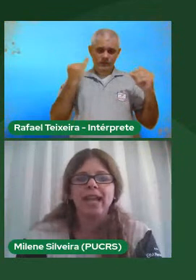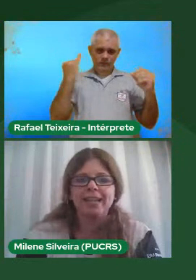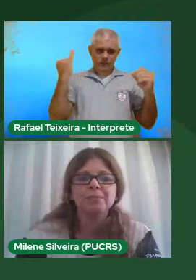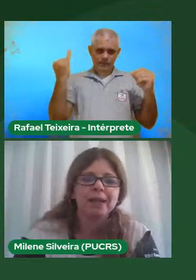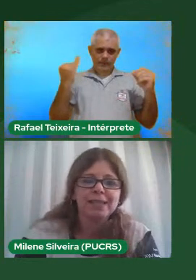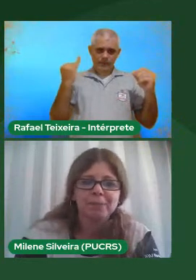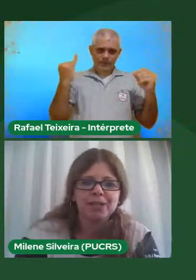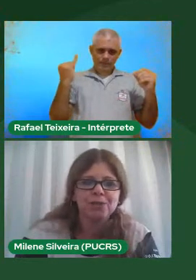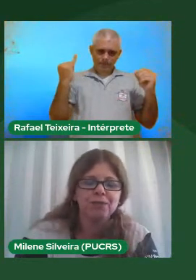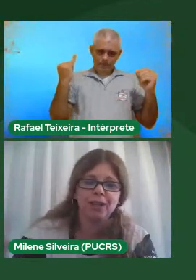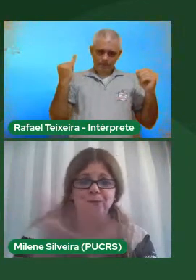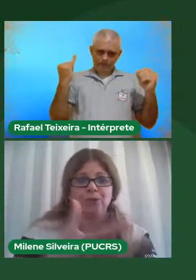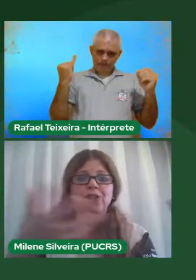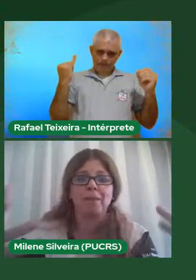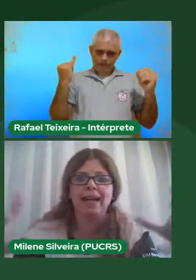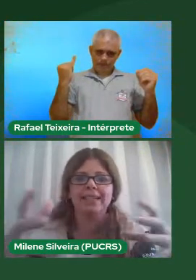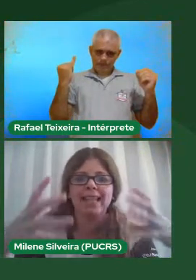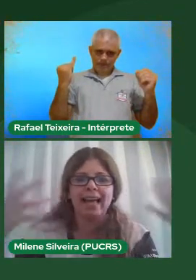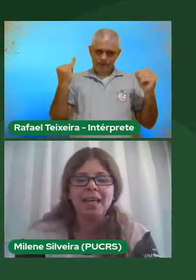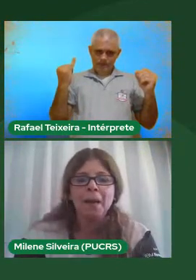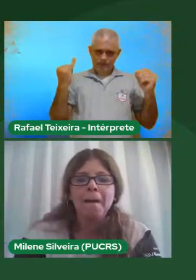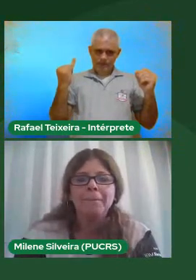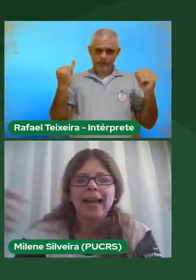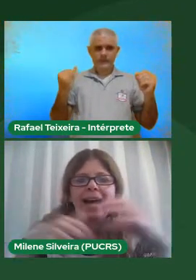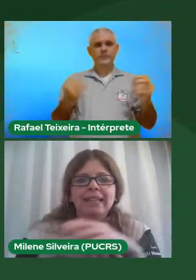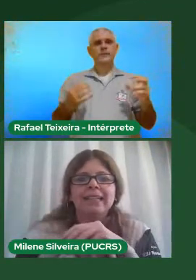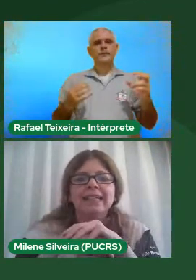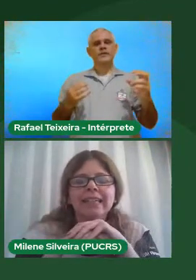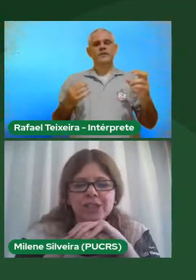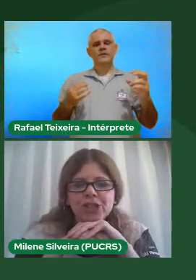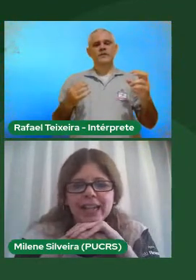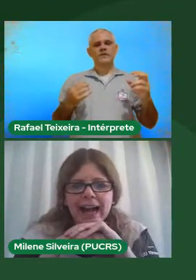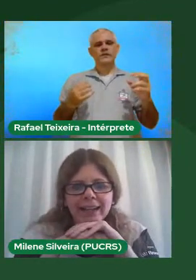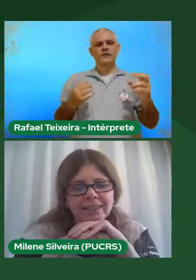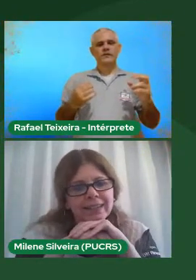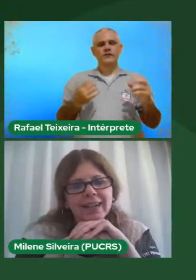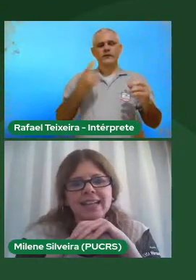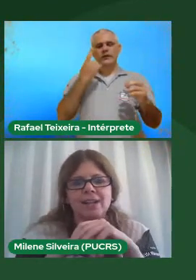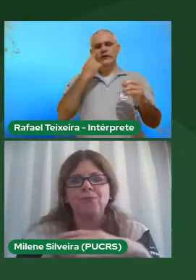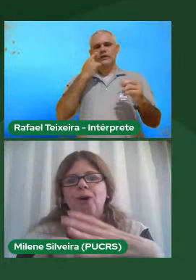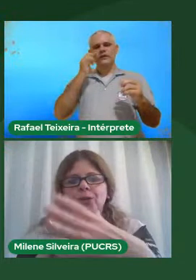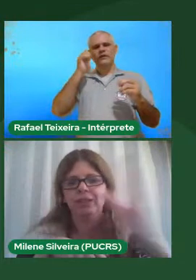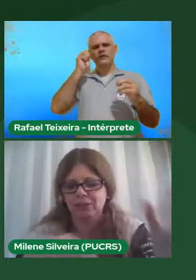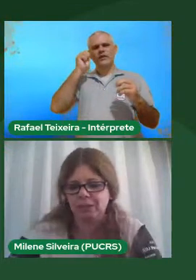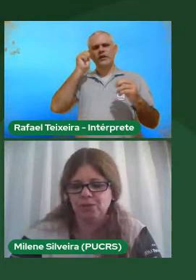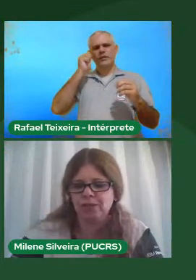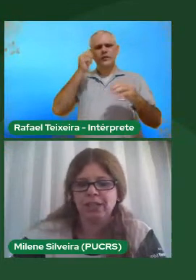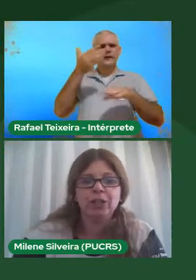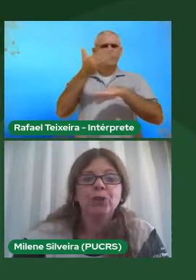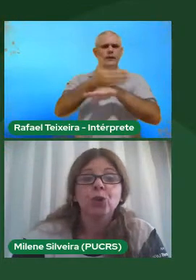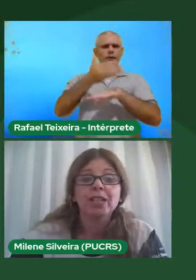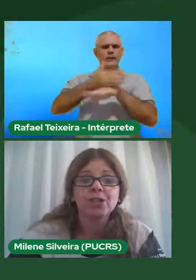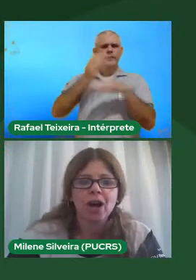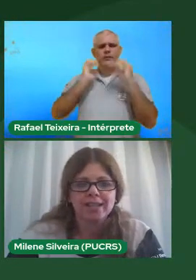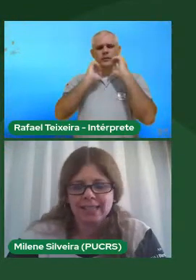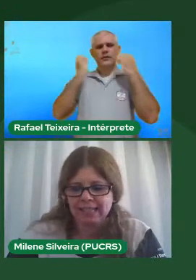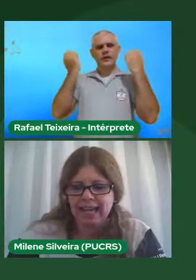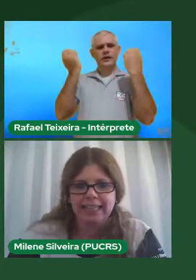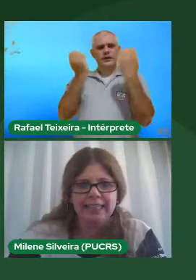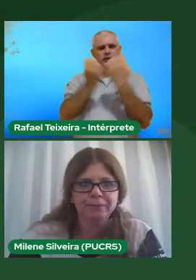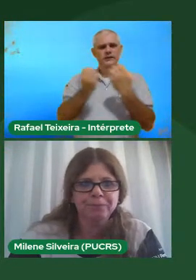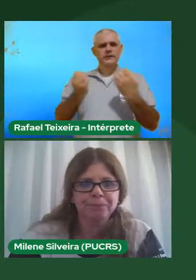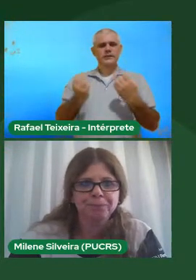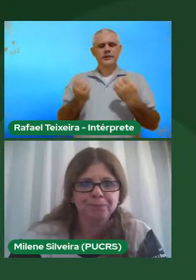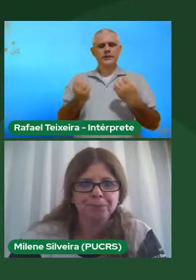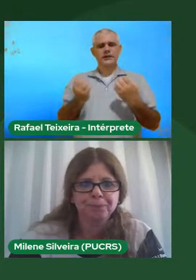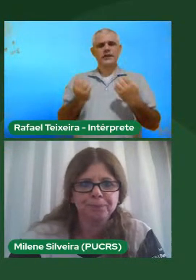as mulheres participantes do evento foram chamadas, né, para tirar essa foto. Então, temos todas nós